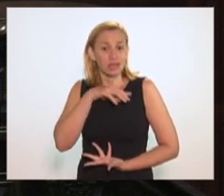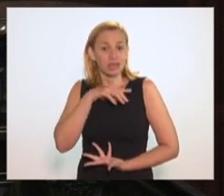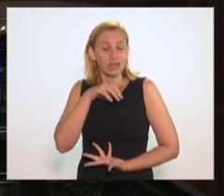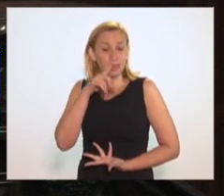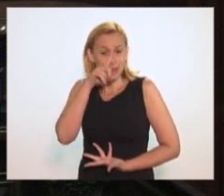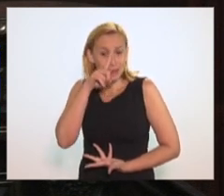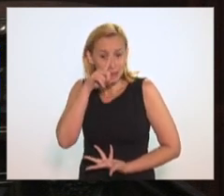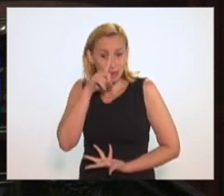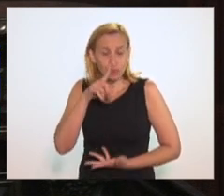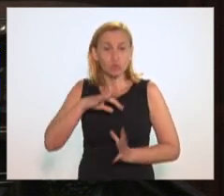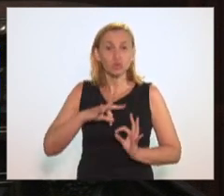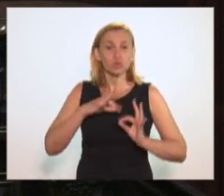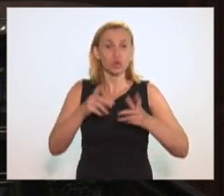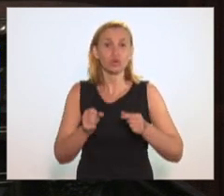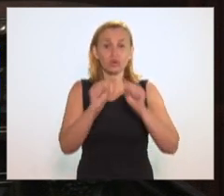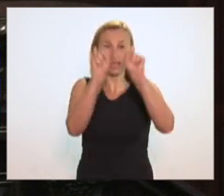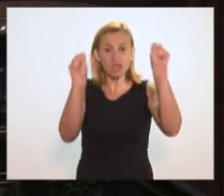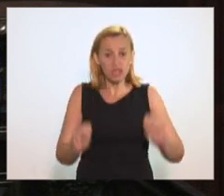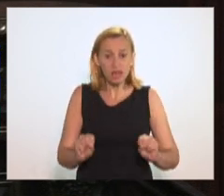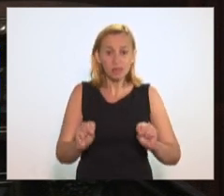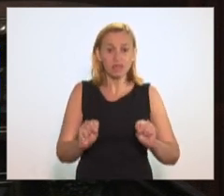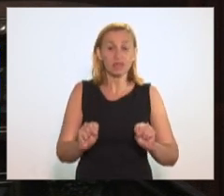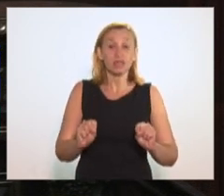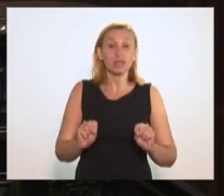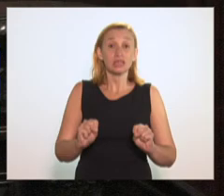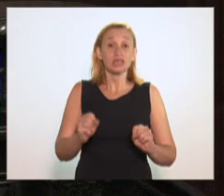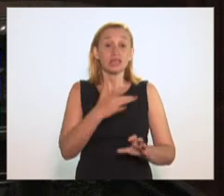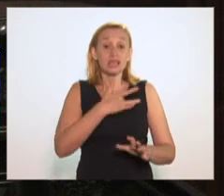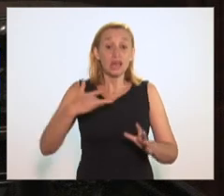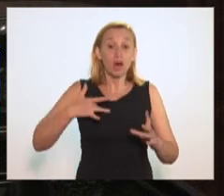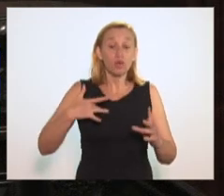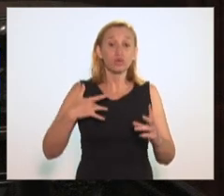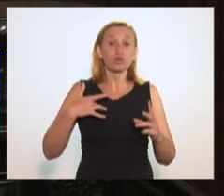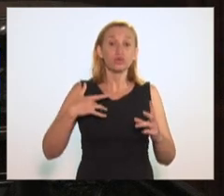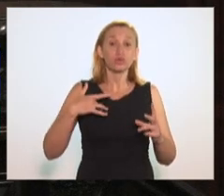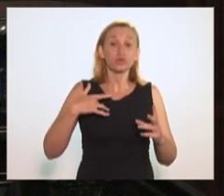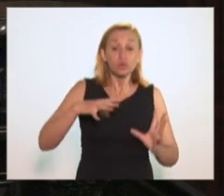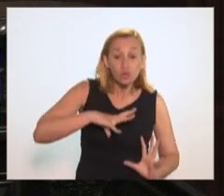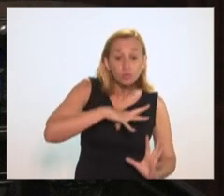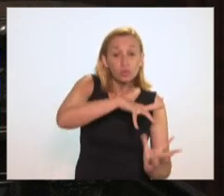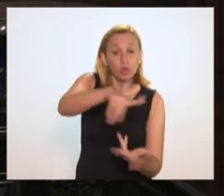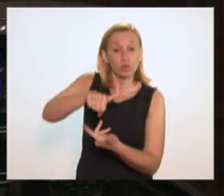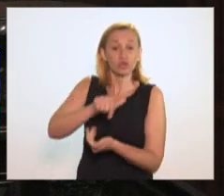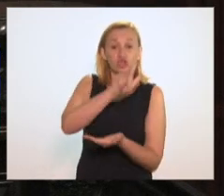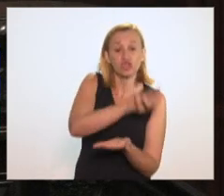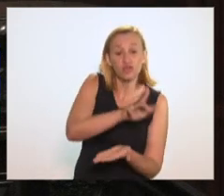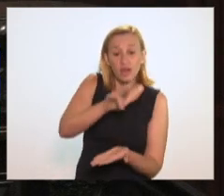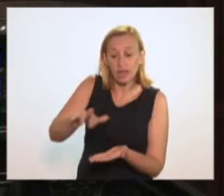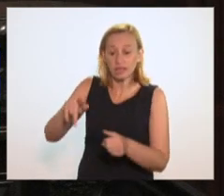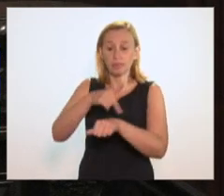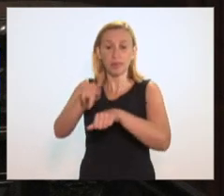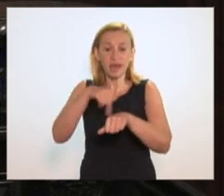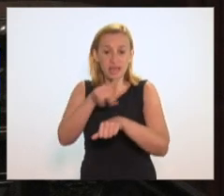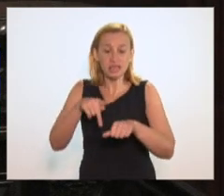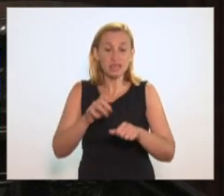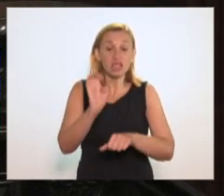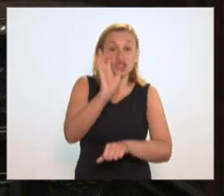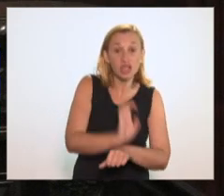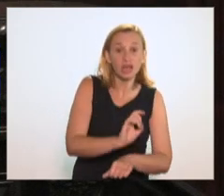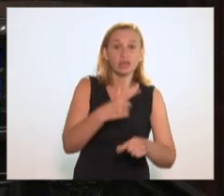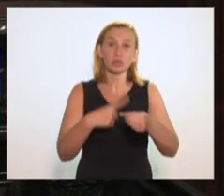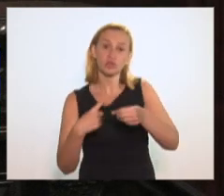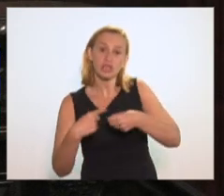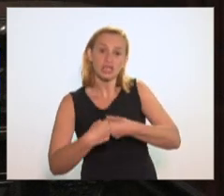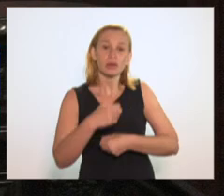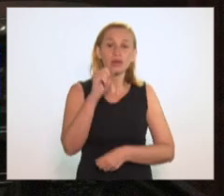do mundo, dos diferentes países, dos diferentes estados e dos diferentes municípios, que é